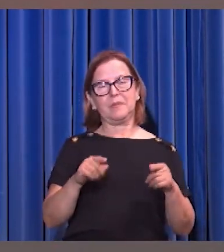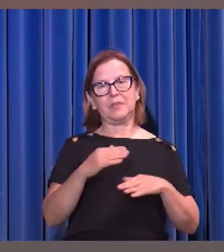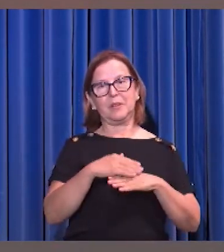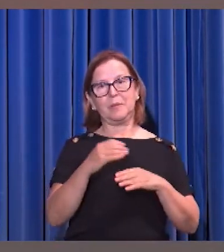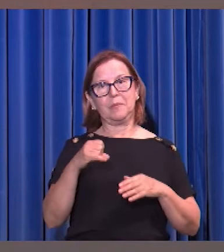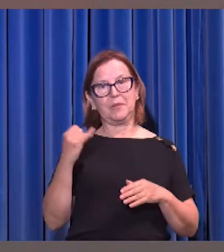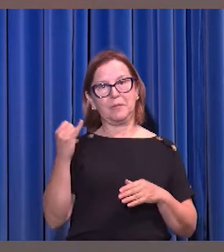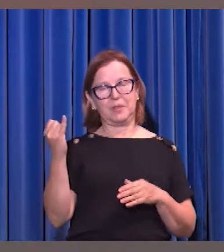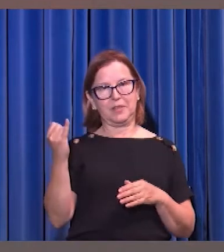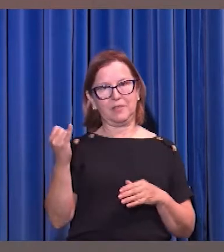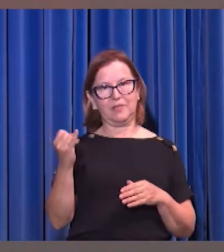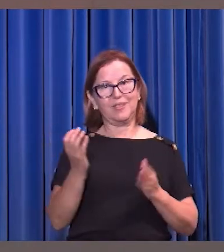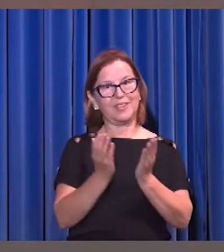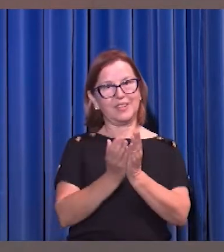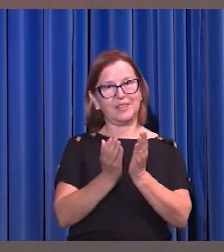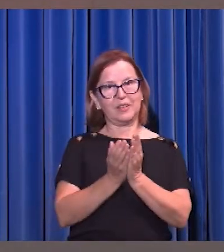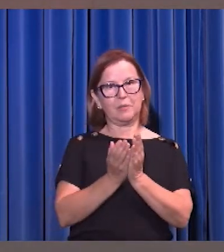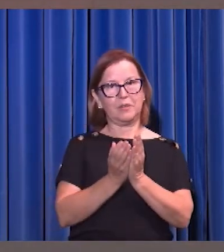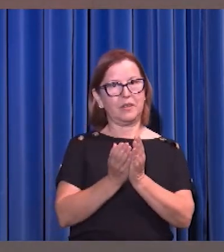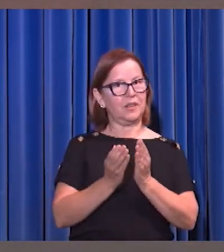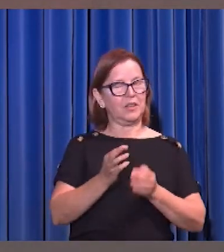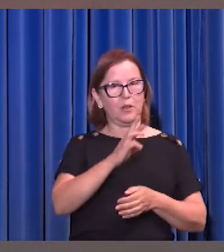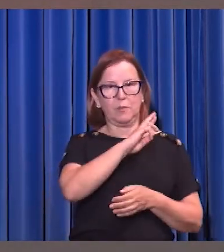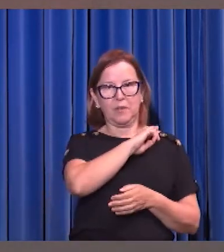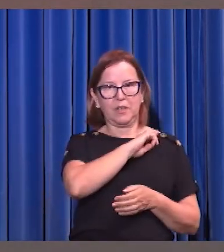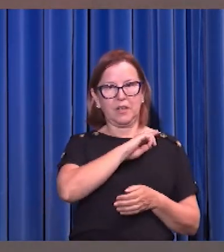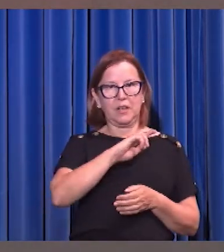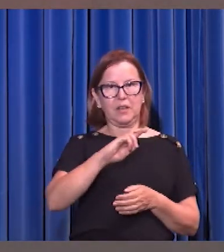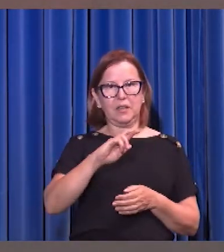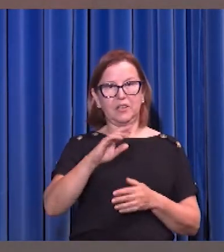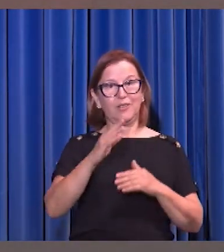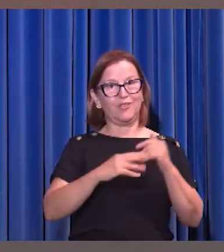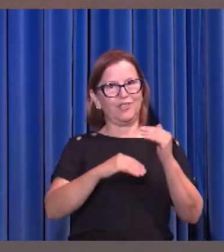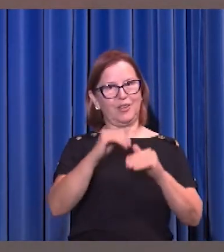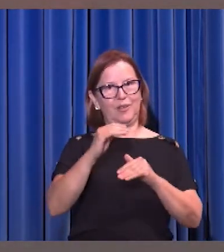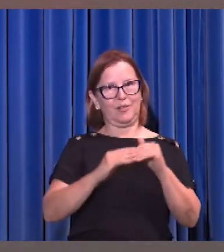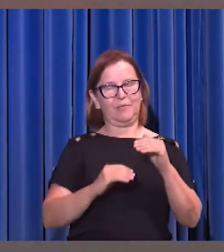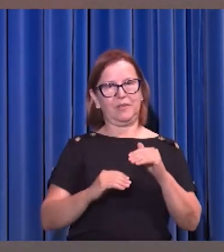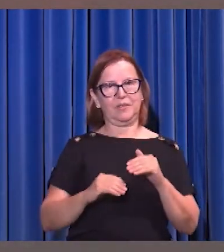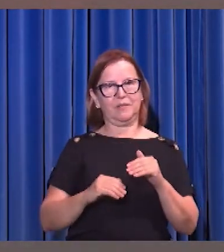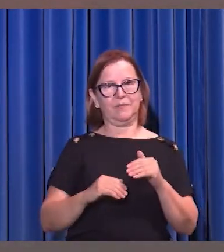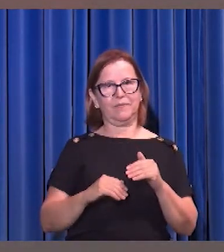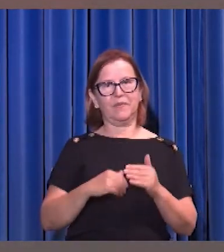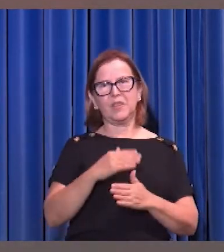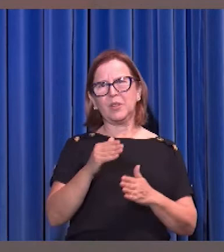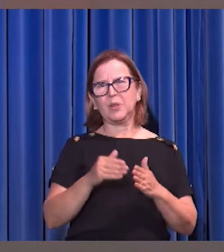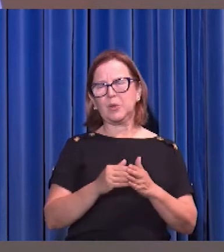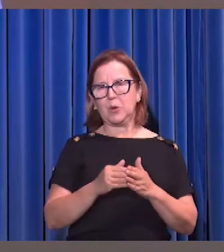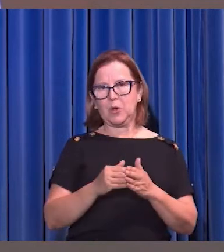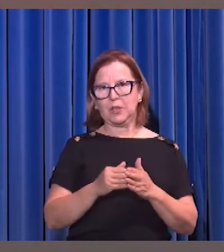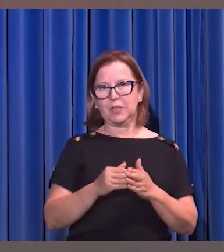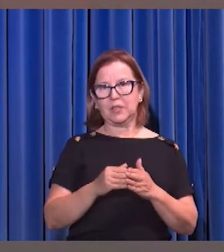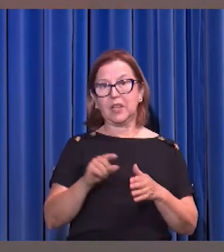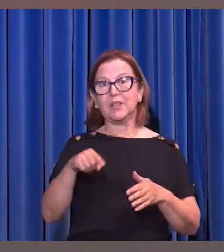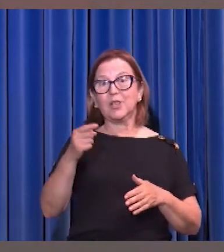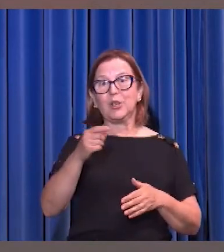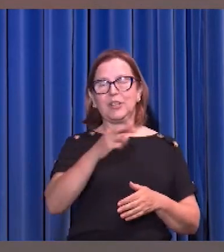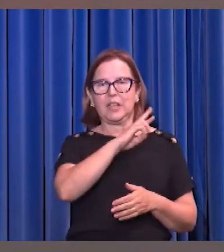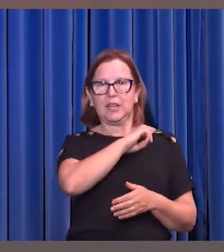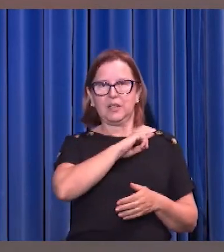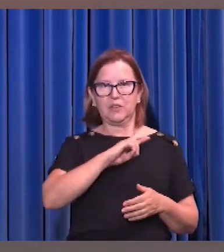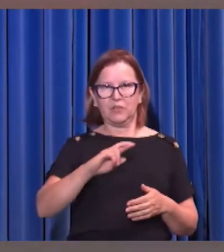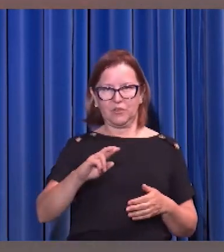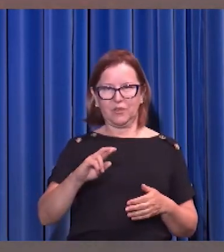que o cristianismo não é uma religião de obras. Todas as demais religiões que nós